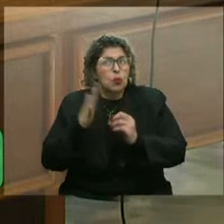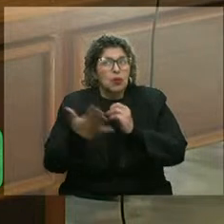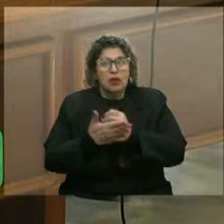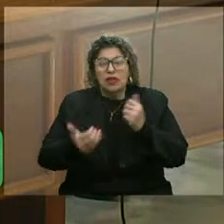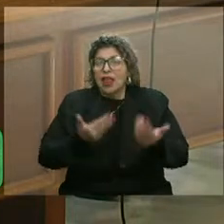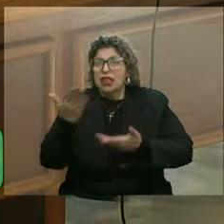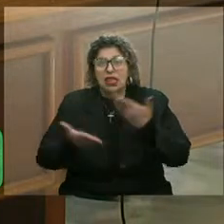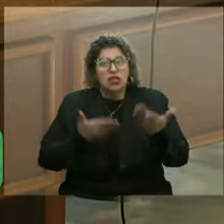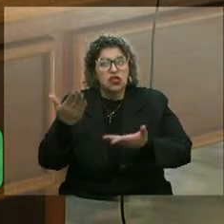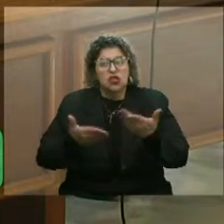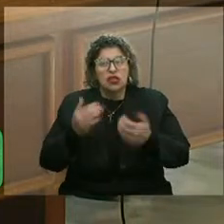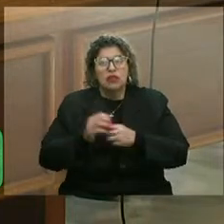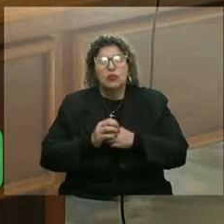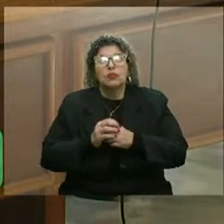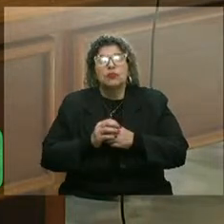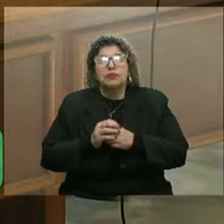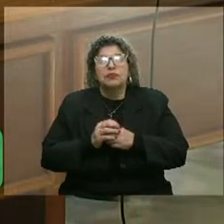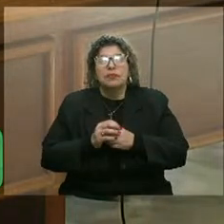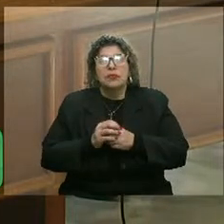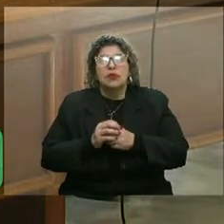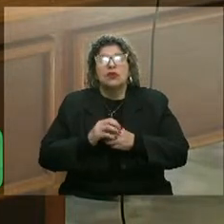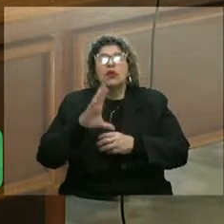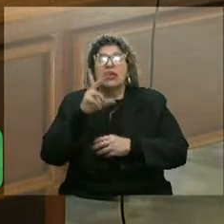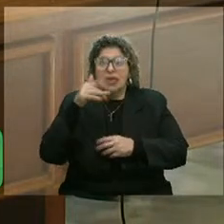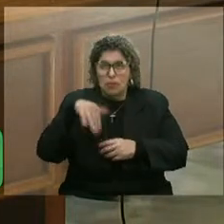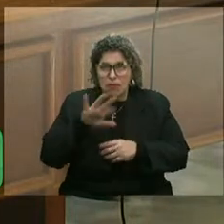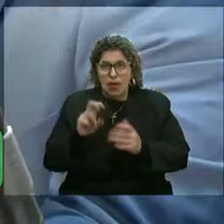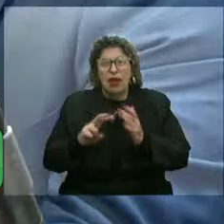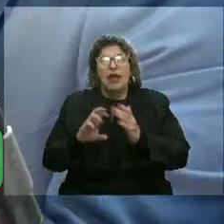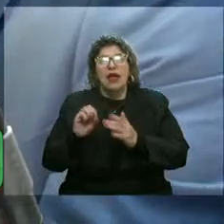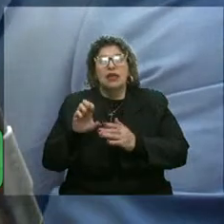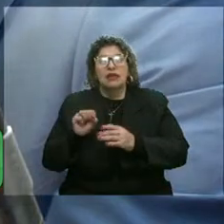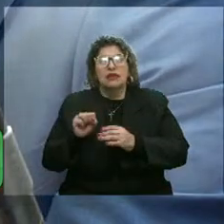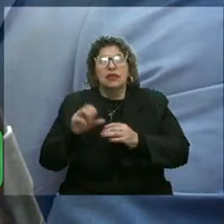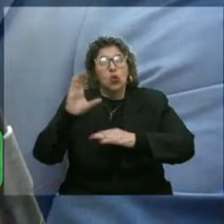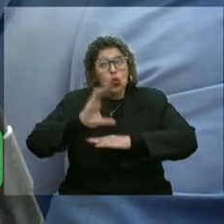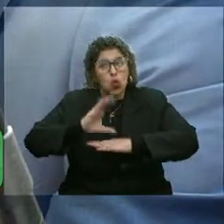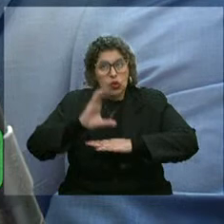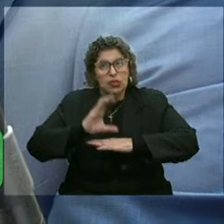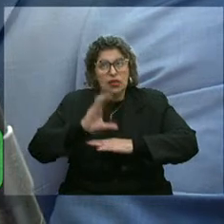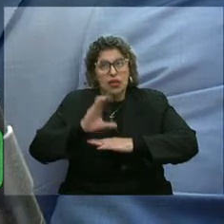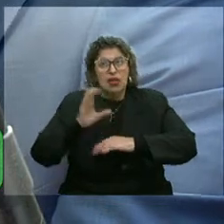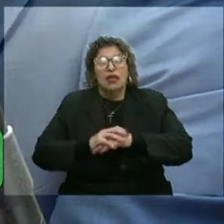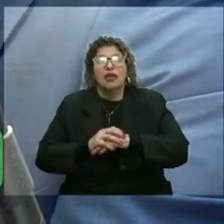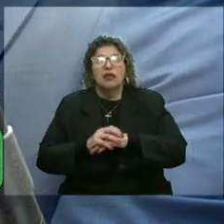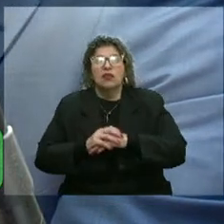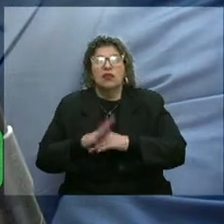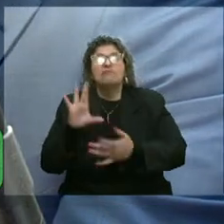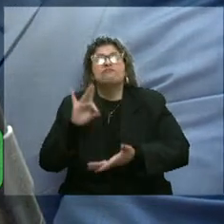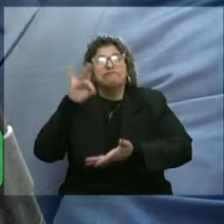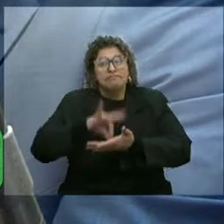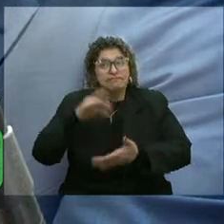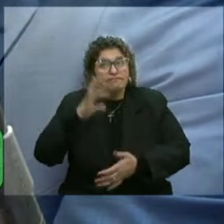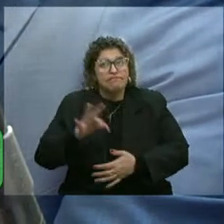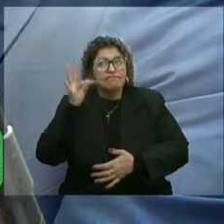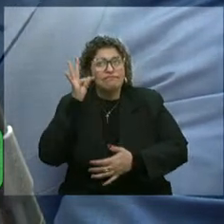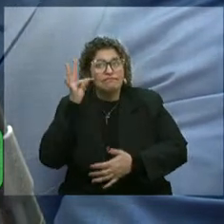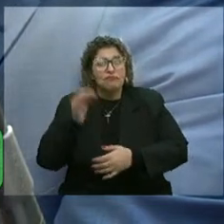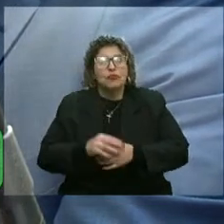atendidos durante a pandemia. O CREMERS, Conselho Regional de Medicina, que, como falei, tem um termo de cooperação técnica firmado com o